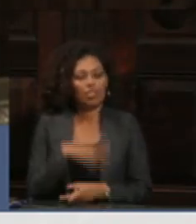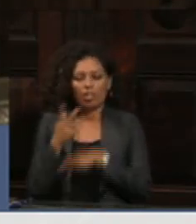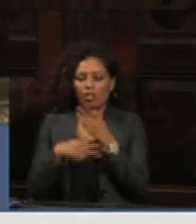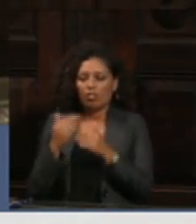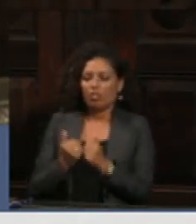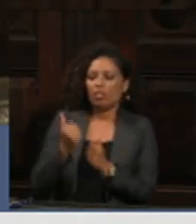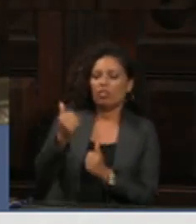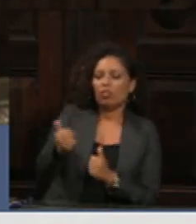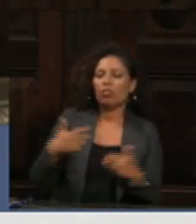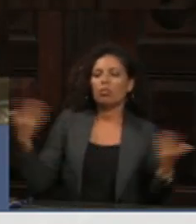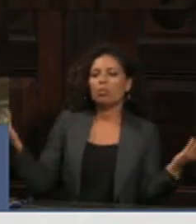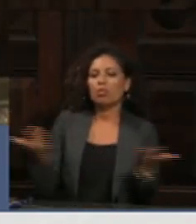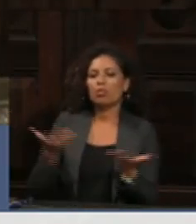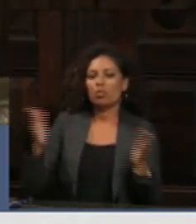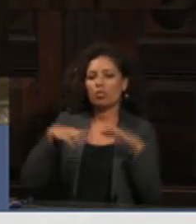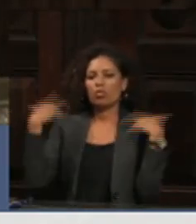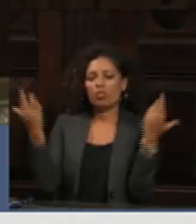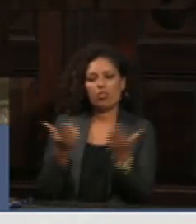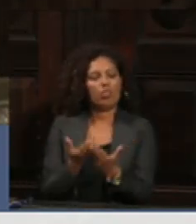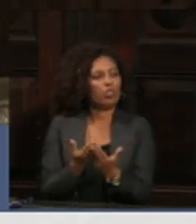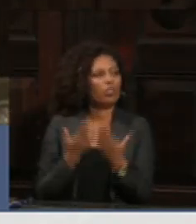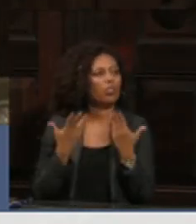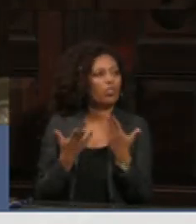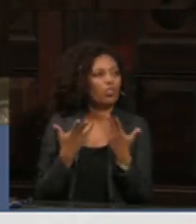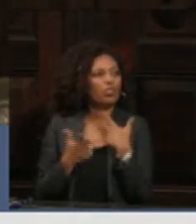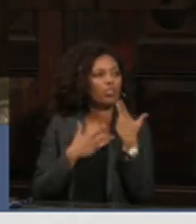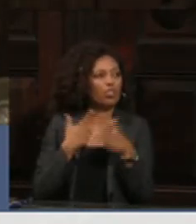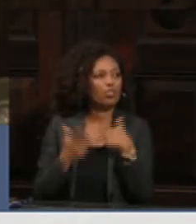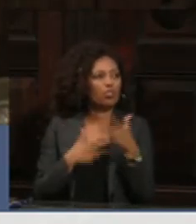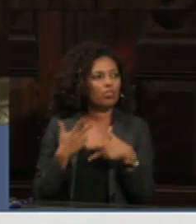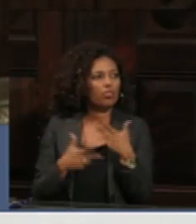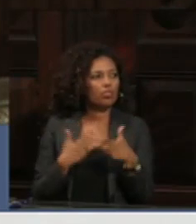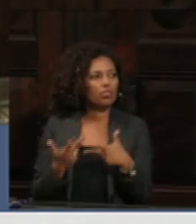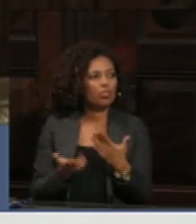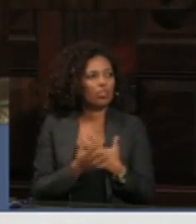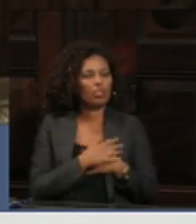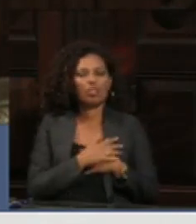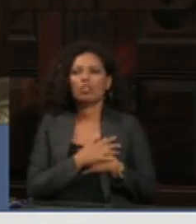do plenário de hoje, eu gostaria de me